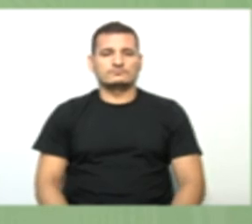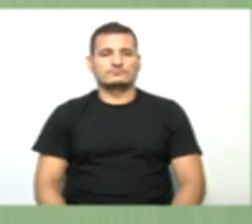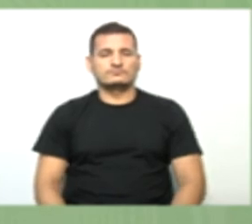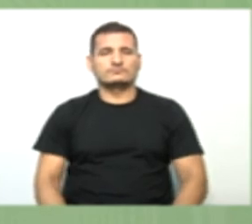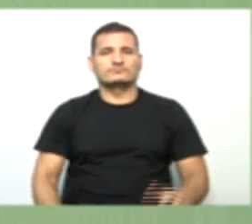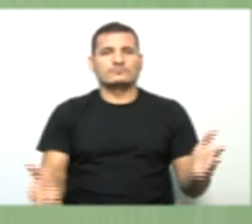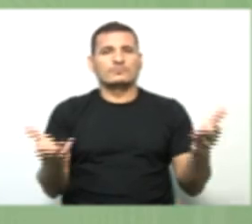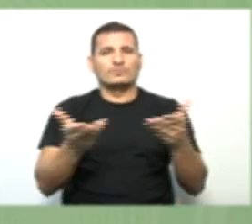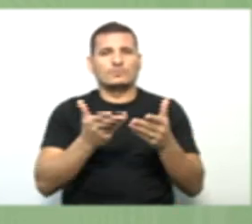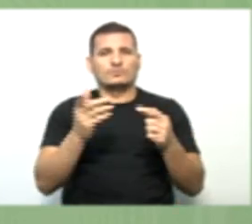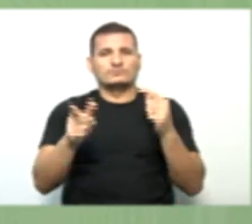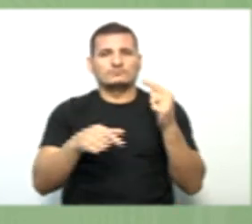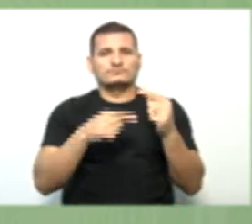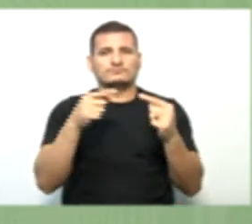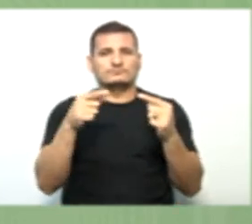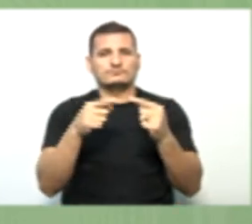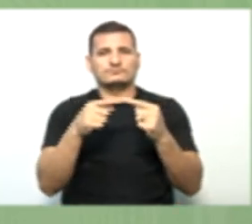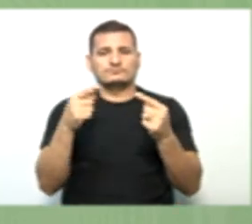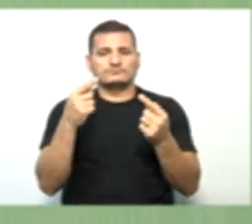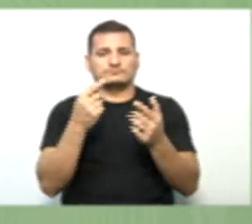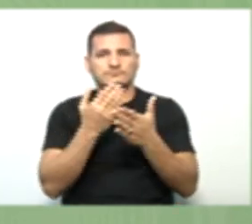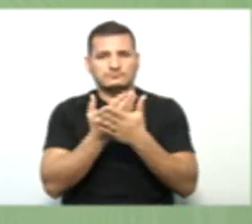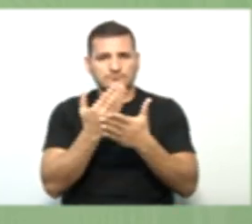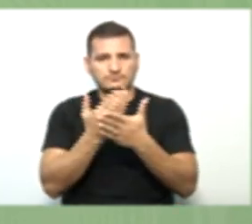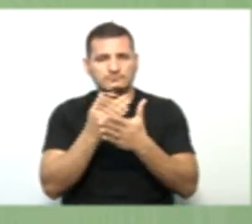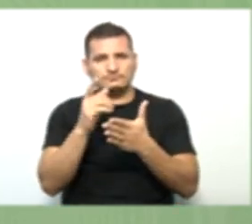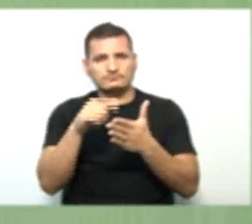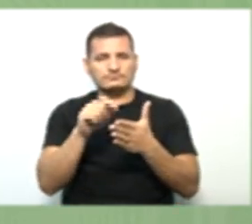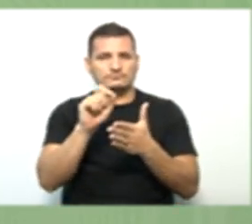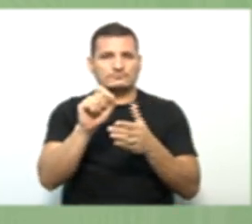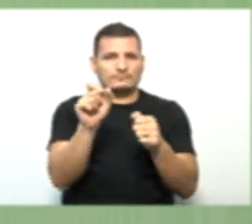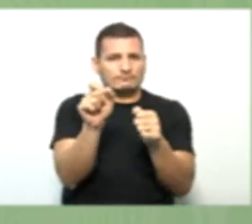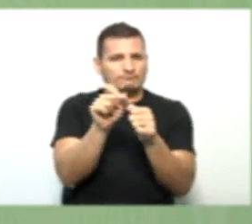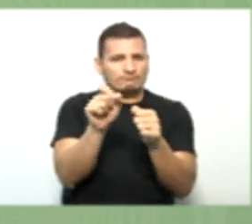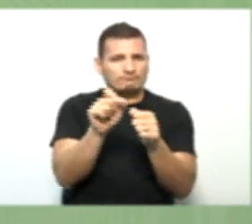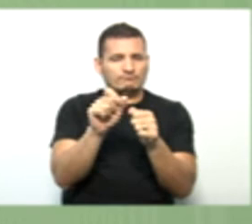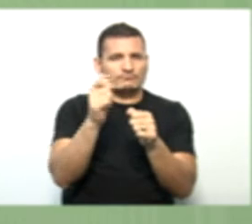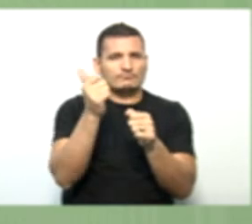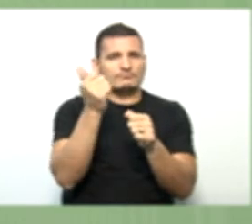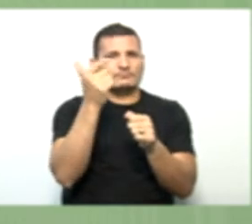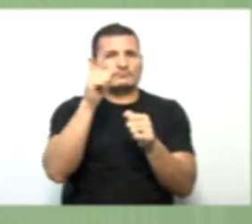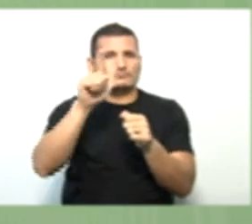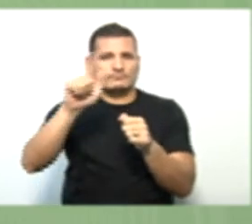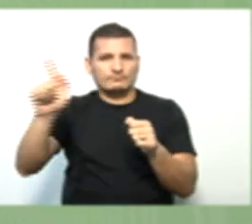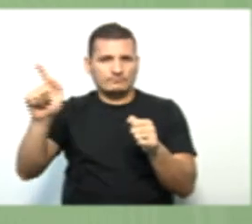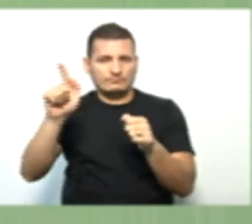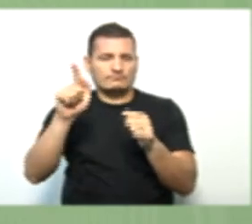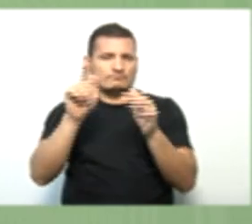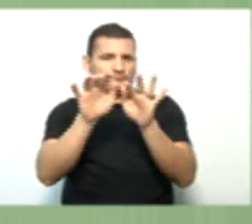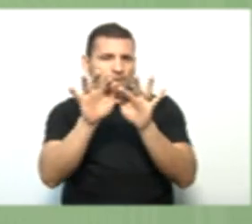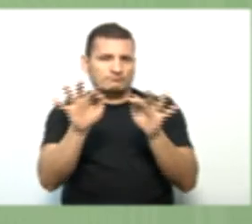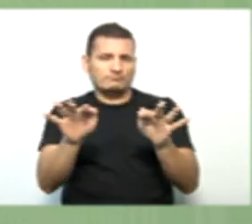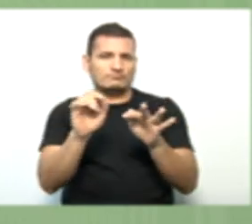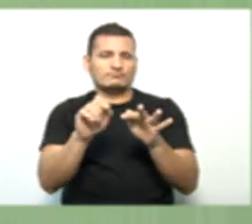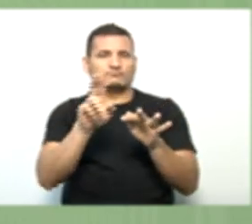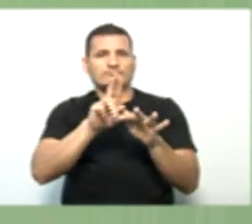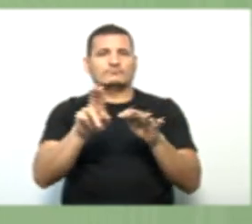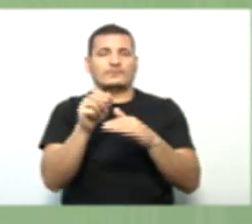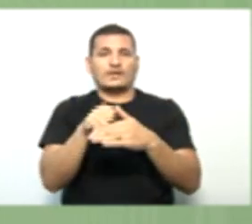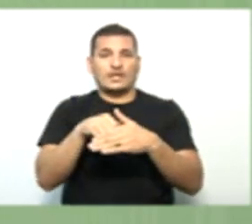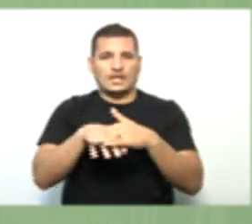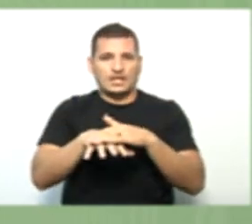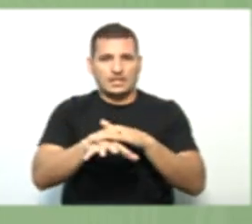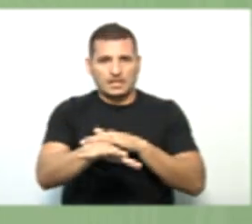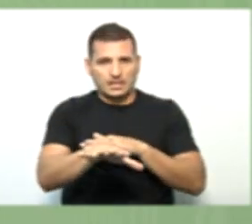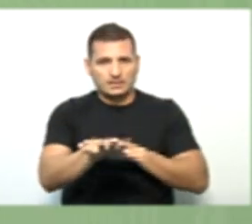O objetivo da nossa teleaula hoje é desenvolver algoritmos simples utilizando entrada e saída de dados,